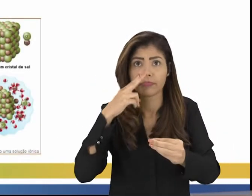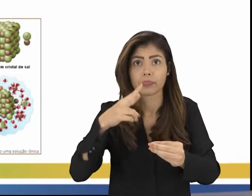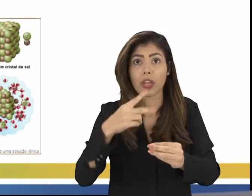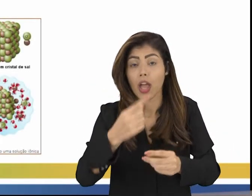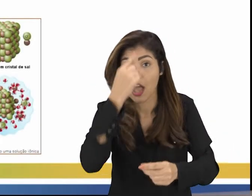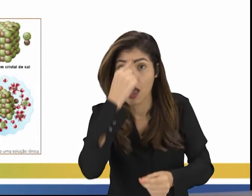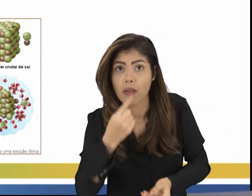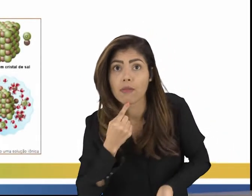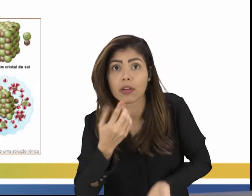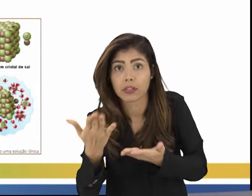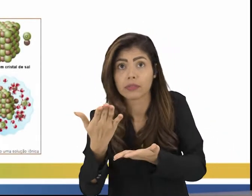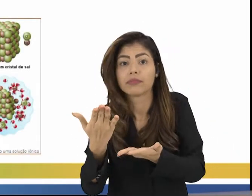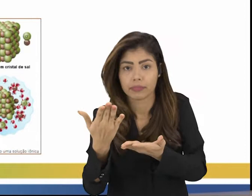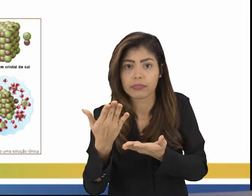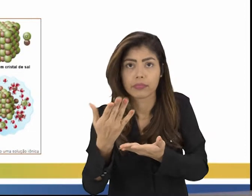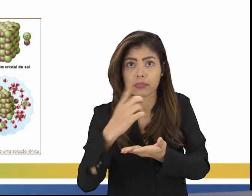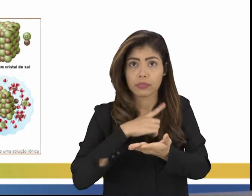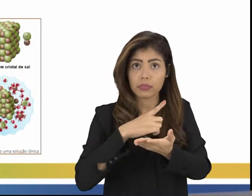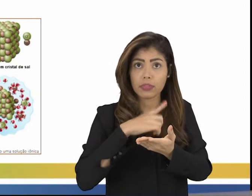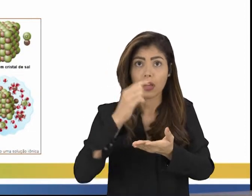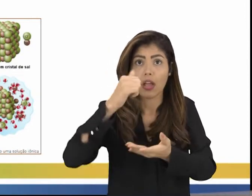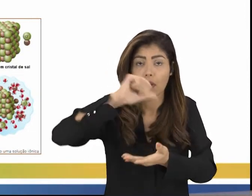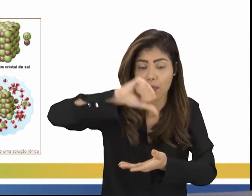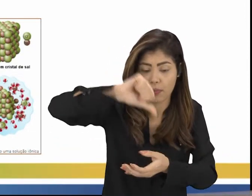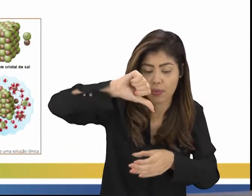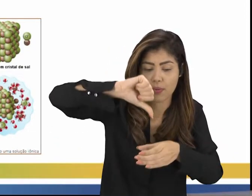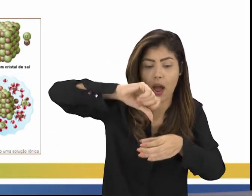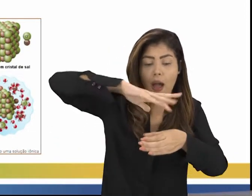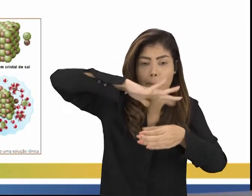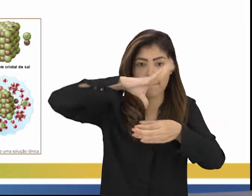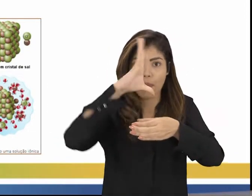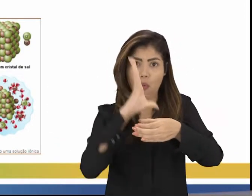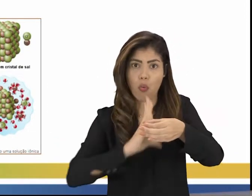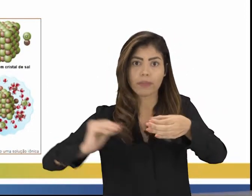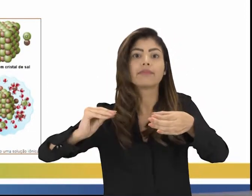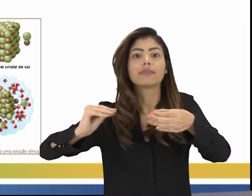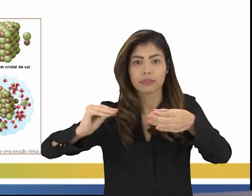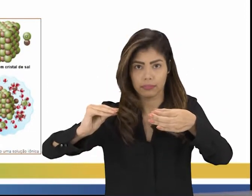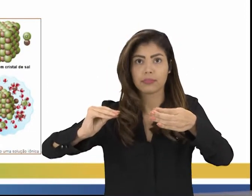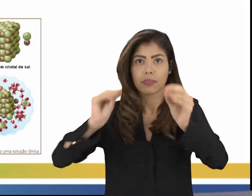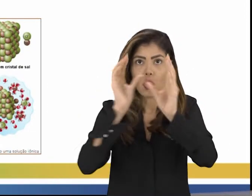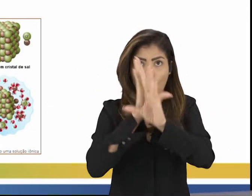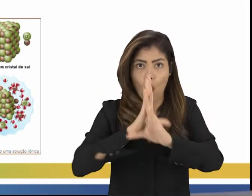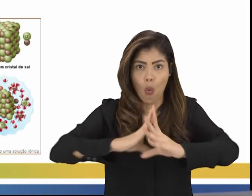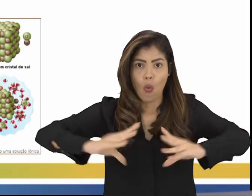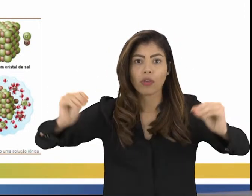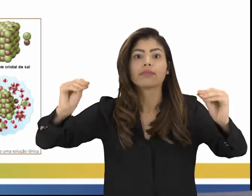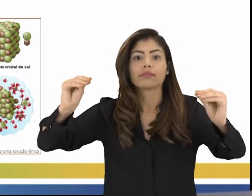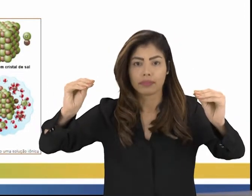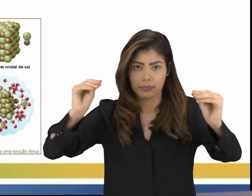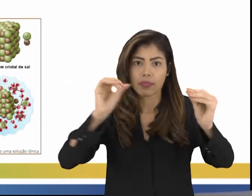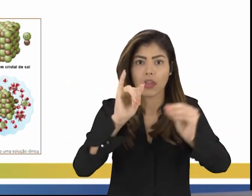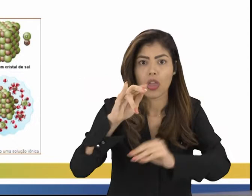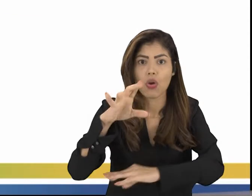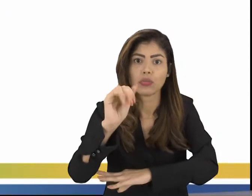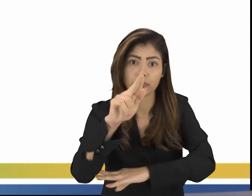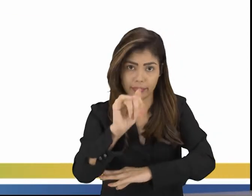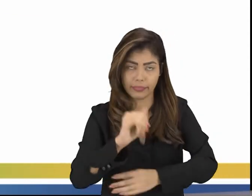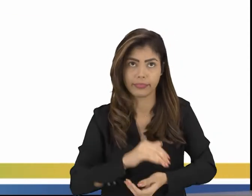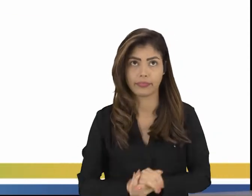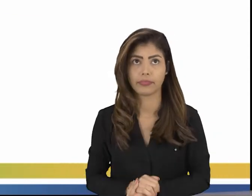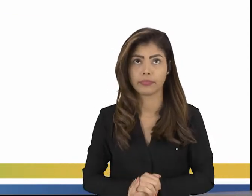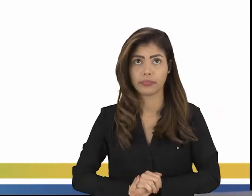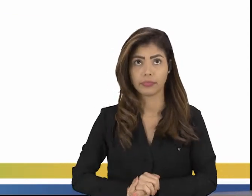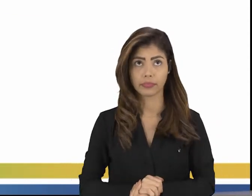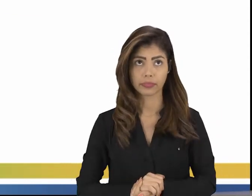aí a figura que nós temos a representação desse sal, o retículo cristalino, e quando ele é colocado em água, então nós geramos íons sódio e